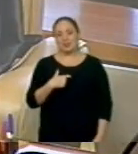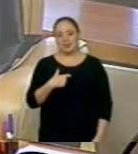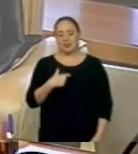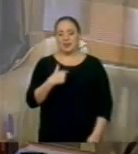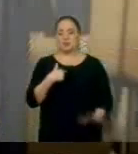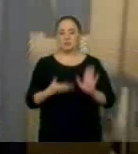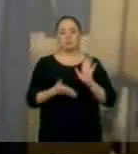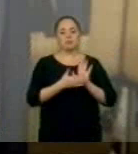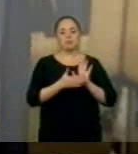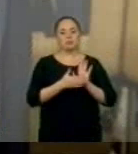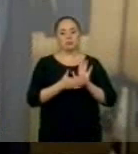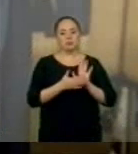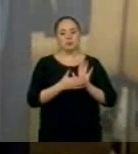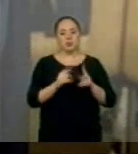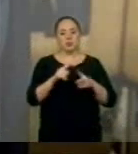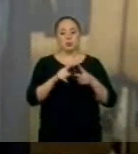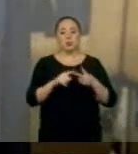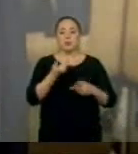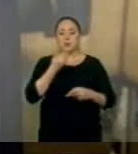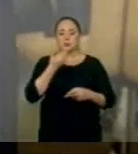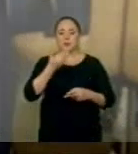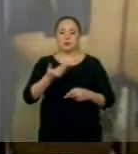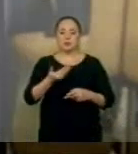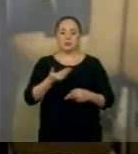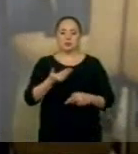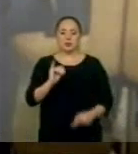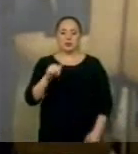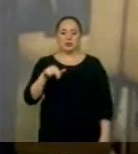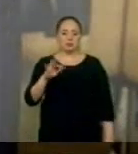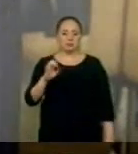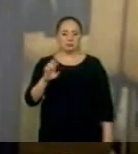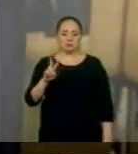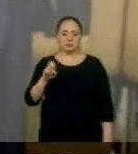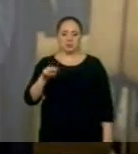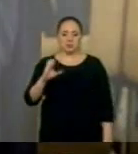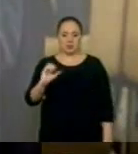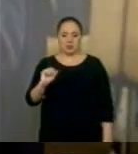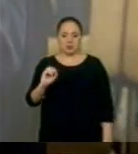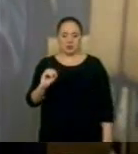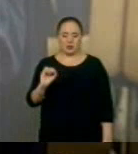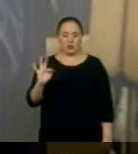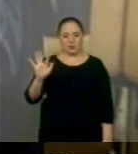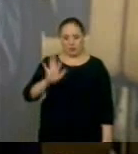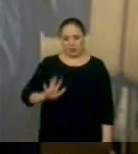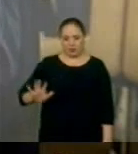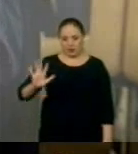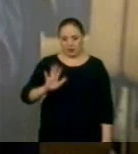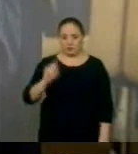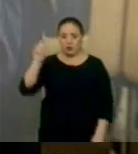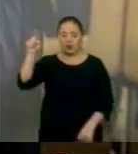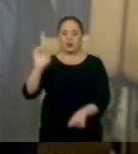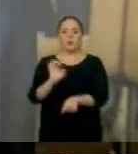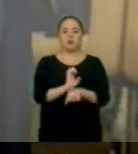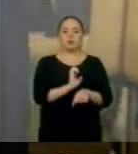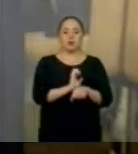propus dois pedidos de intervenção federal, um no estado do Mato